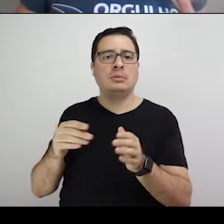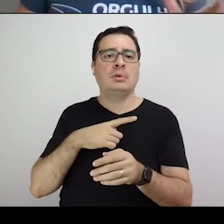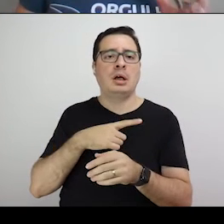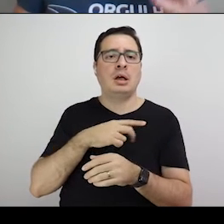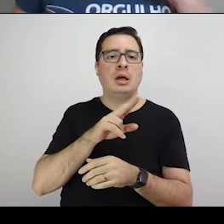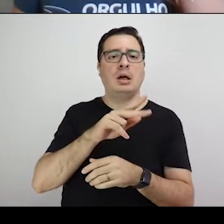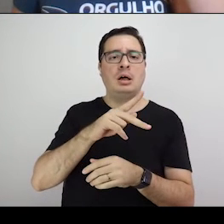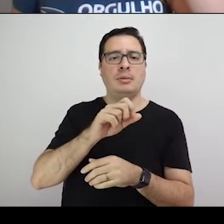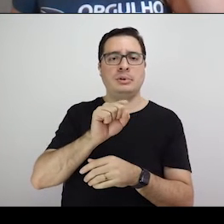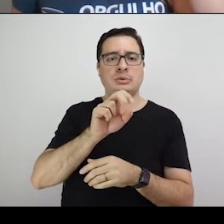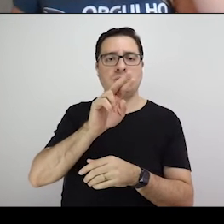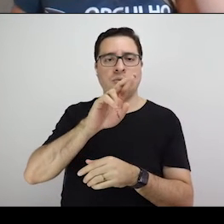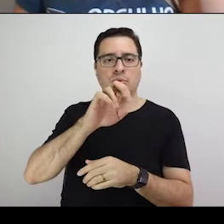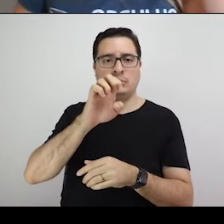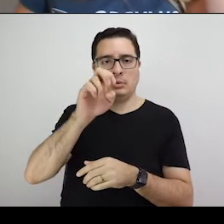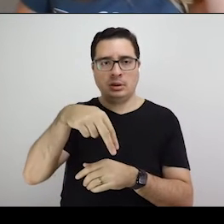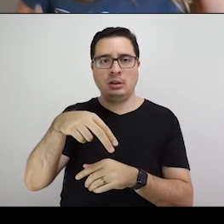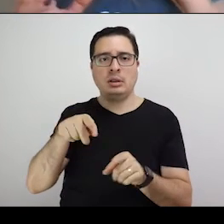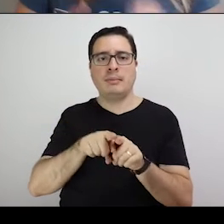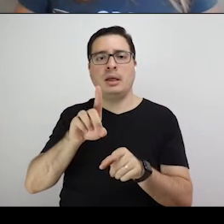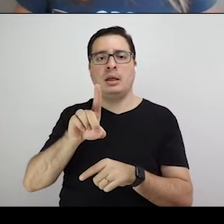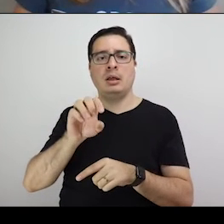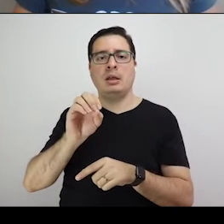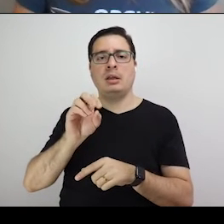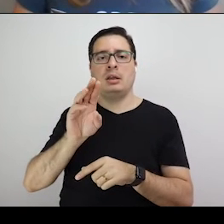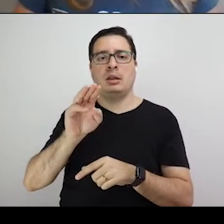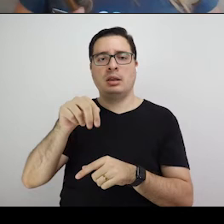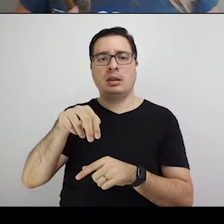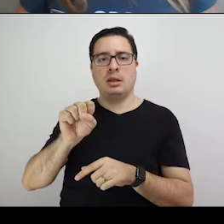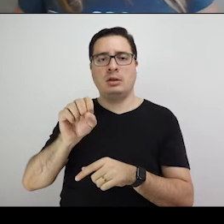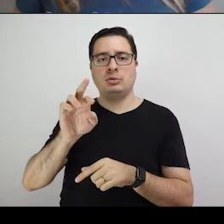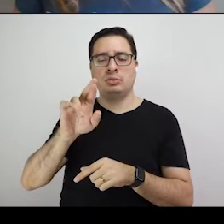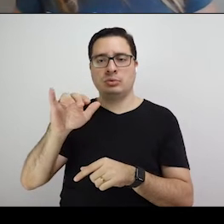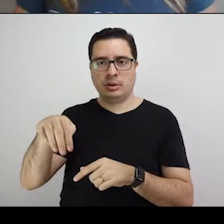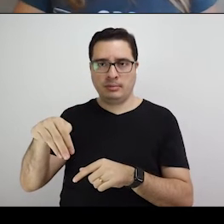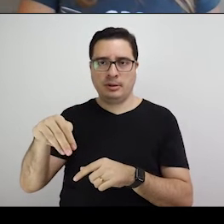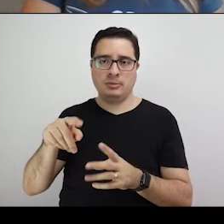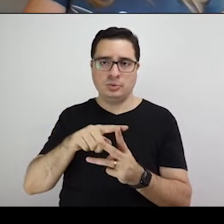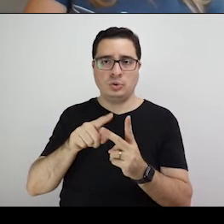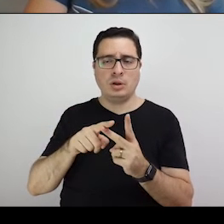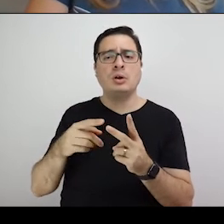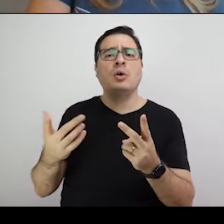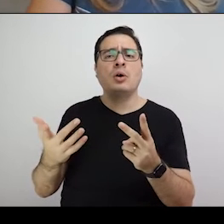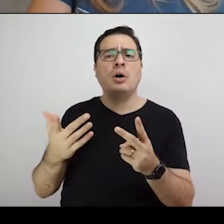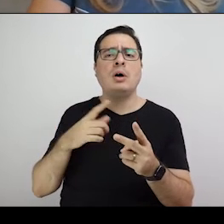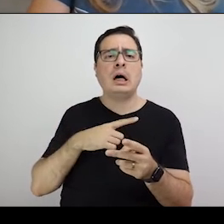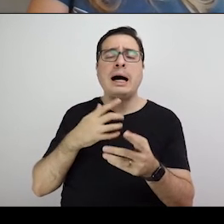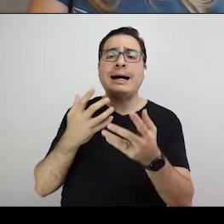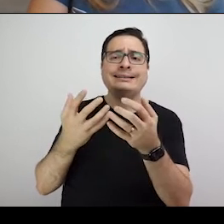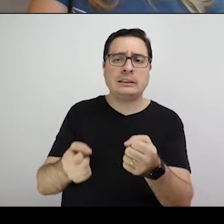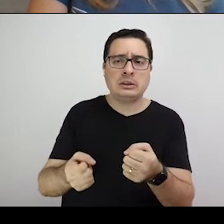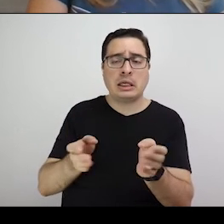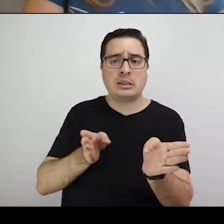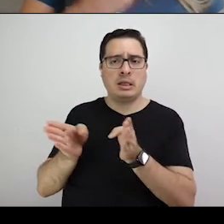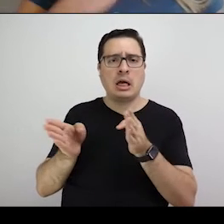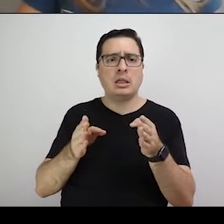visto tudo isso, eu mostrarei uma forma de trabalho para cobrir os critérios de aceite de